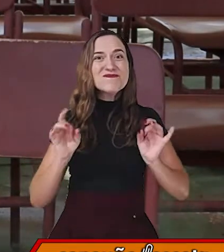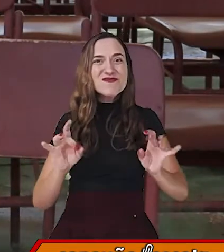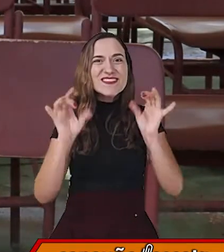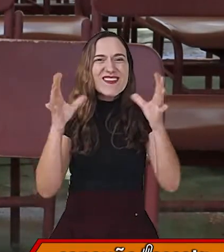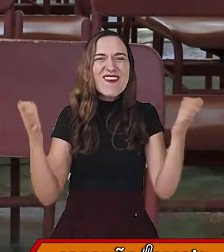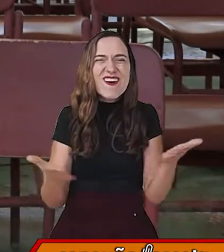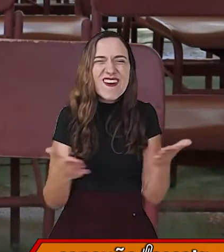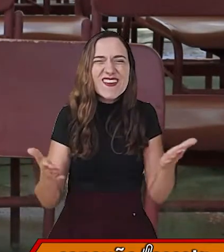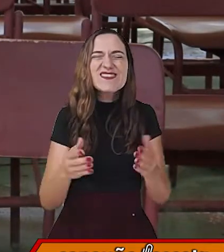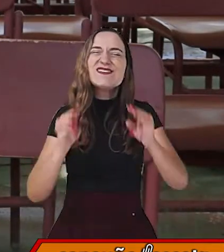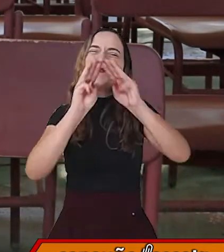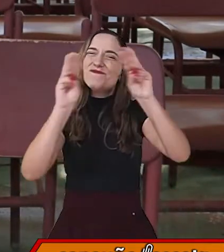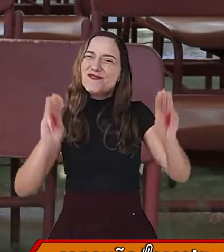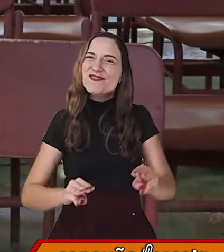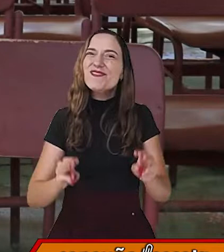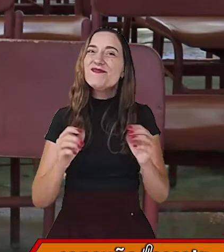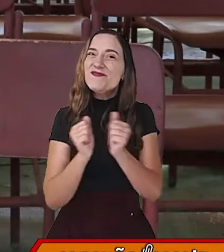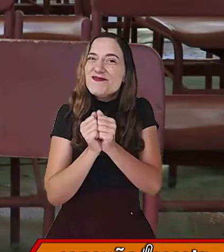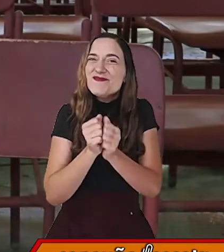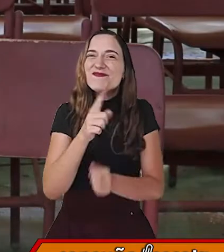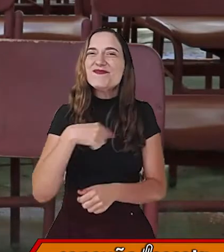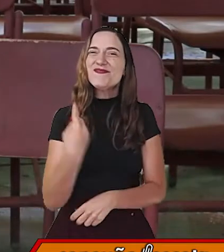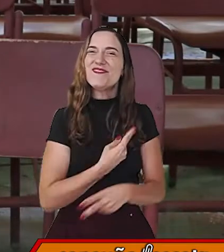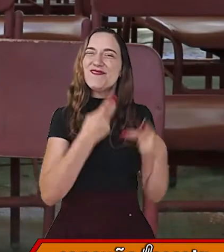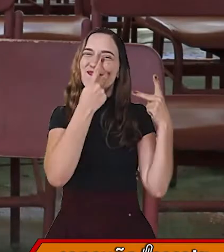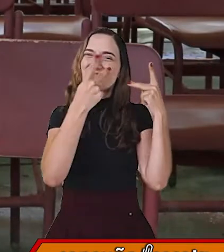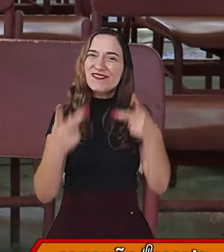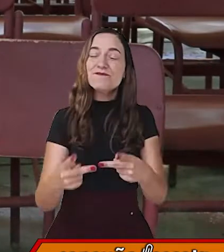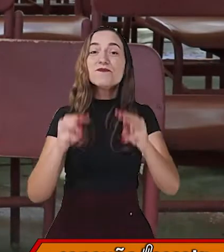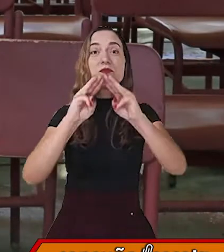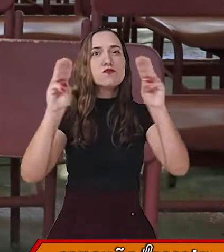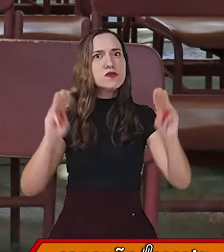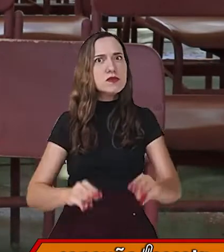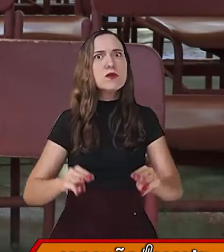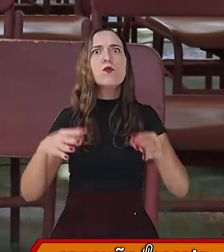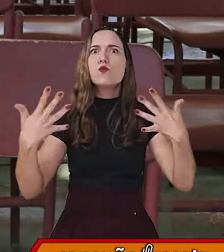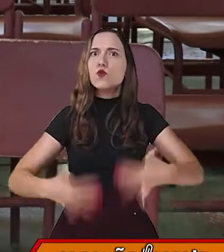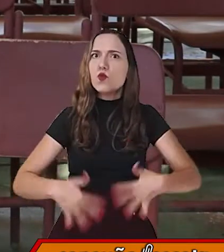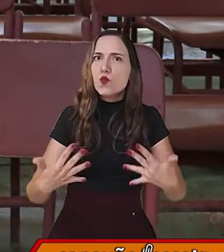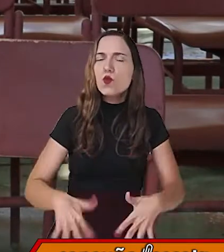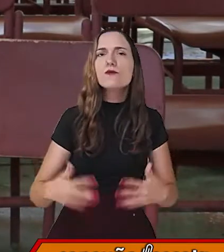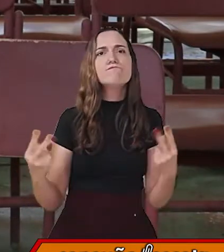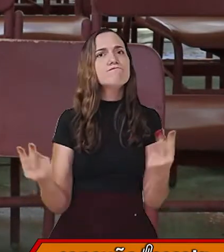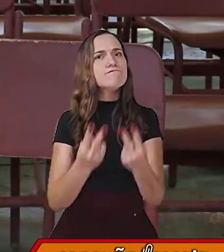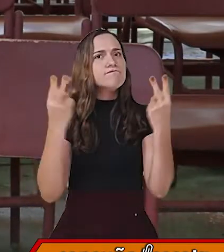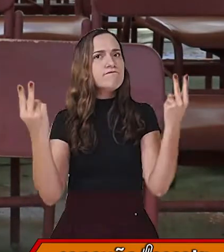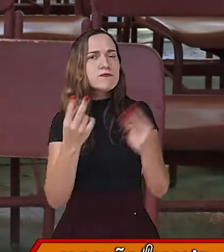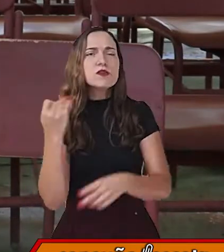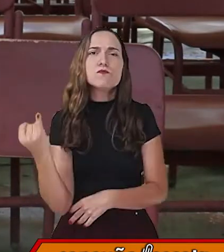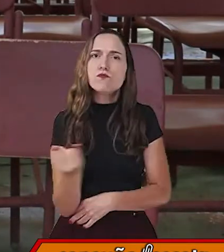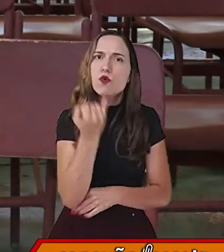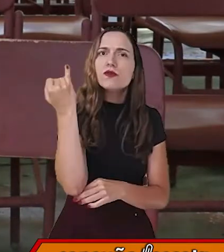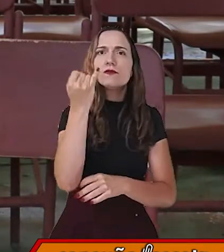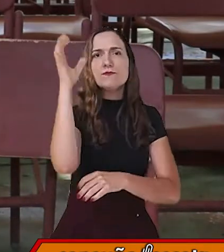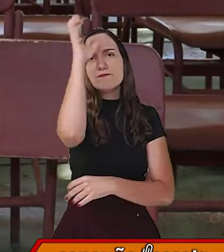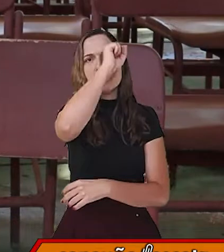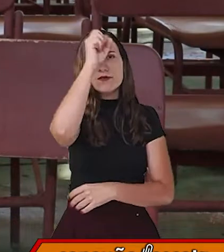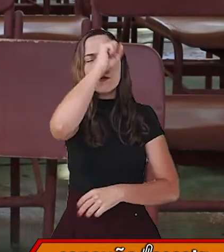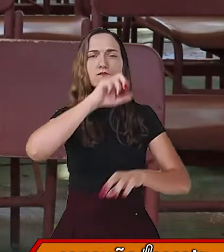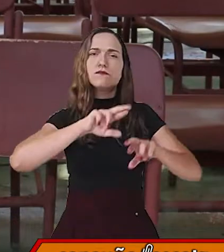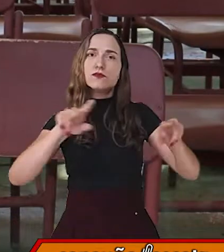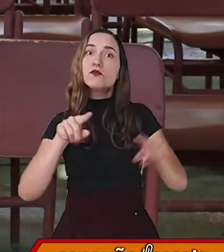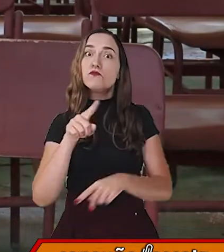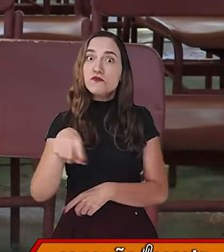museu comigo? Gente, um museu é um espaço vivo, rico e de aprendizado. Sempre que você tiver oportunidade,